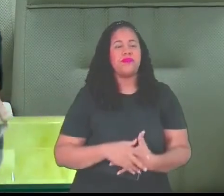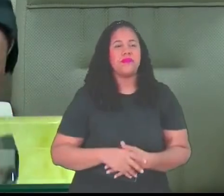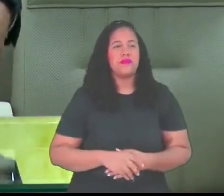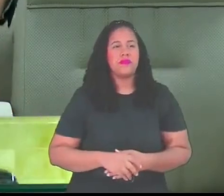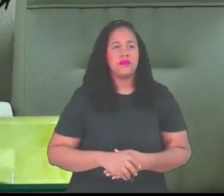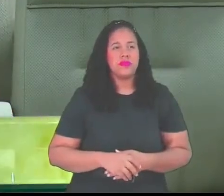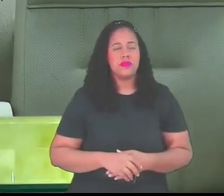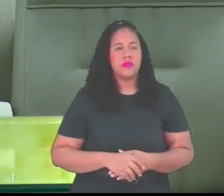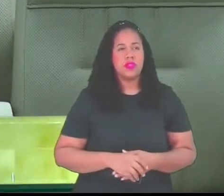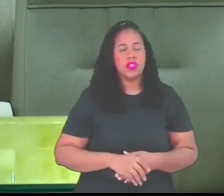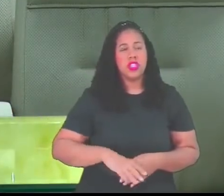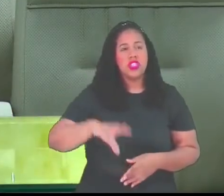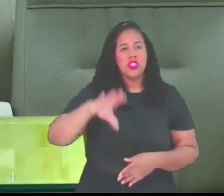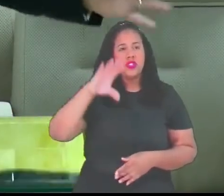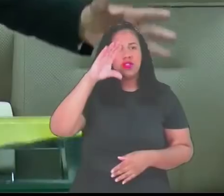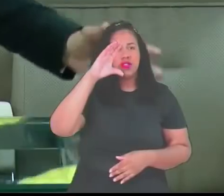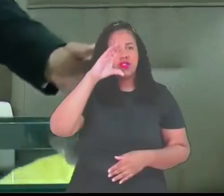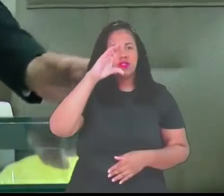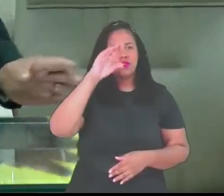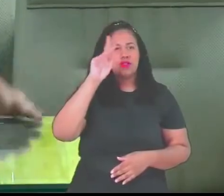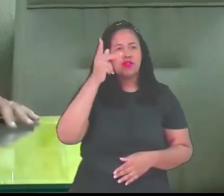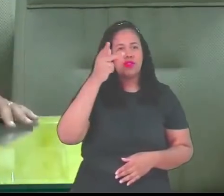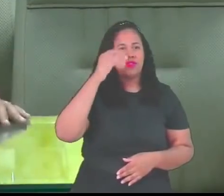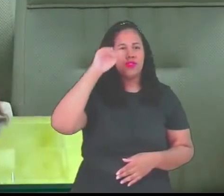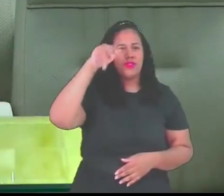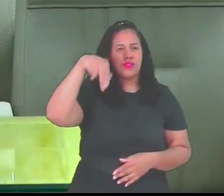A China quer dominar o mundo.